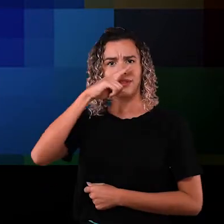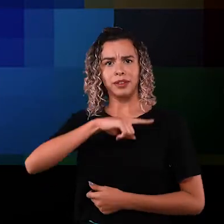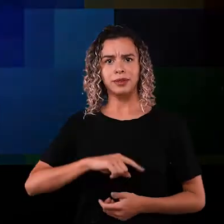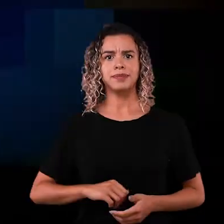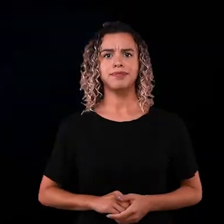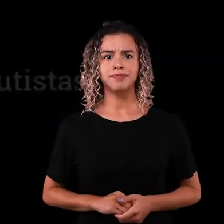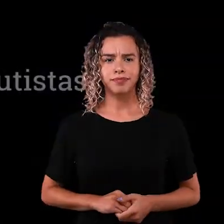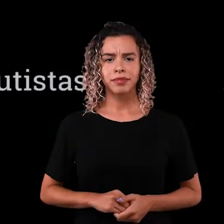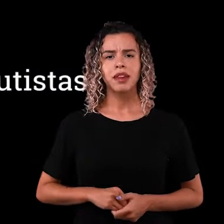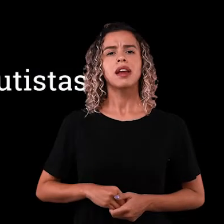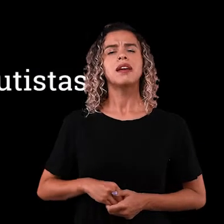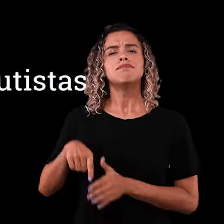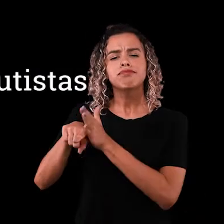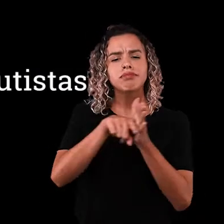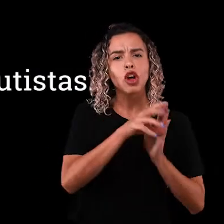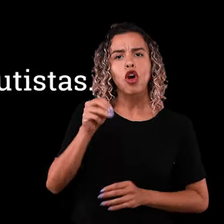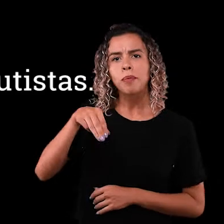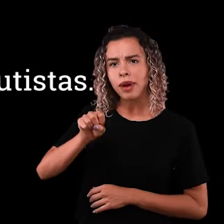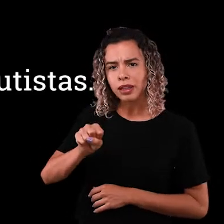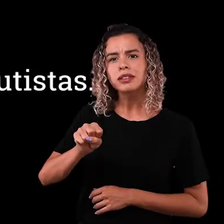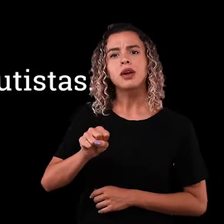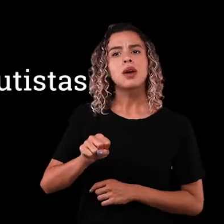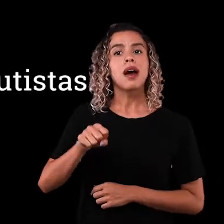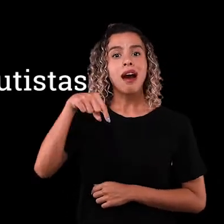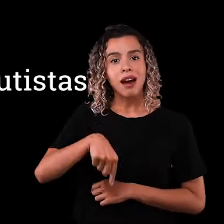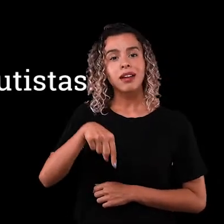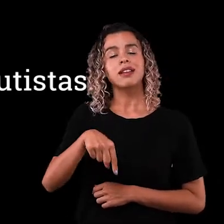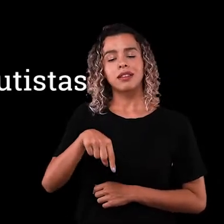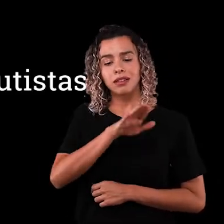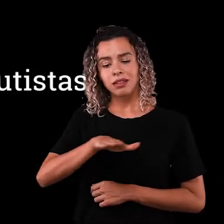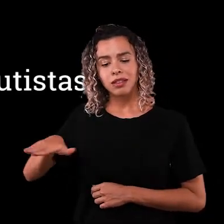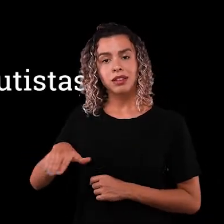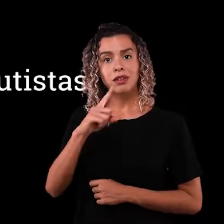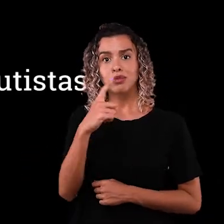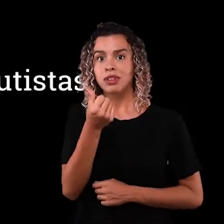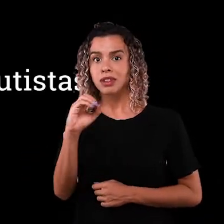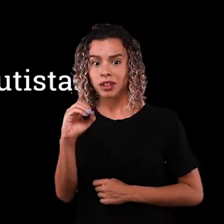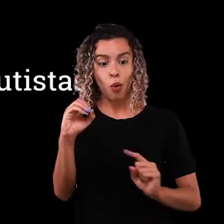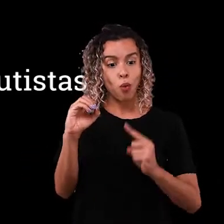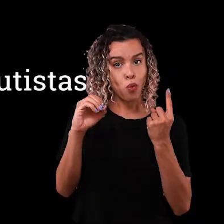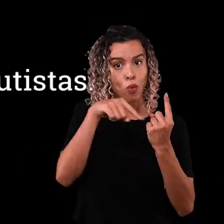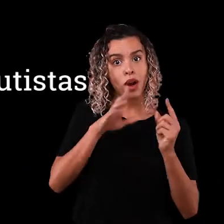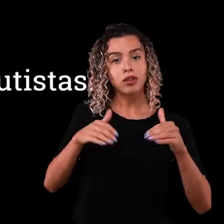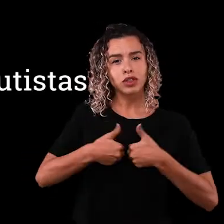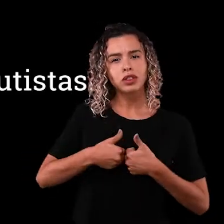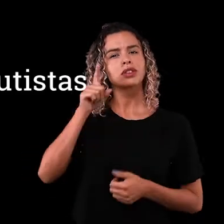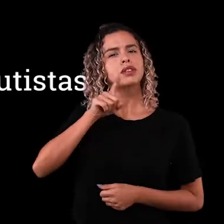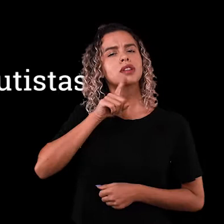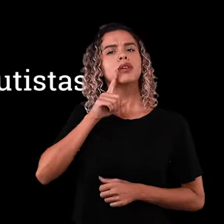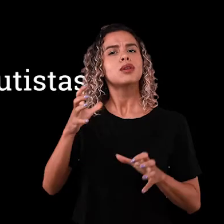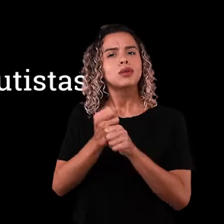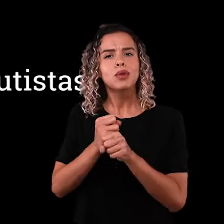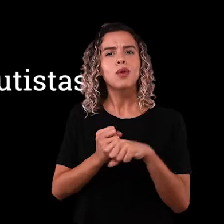eu tinha um defeito. A estimativa mais recente feita pela OMS diz que 1 em cada 160 crianças são autistas.